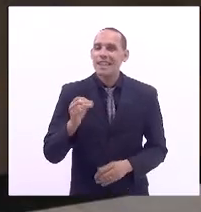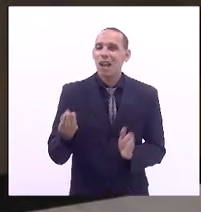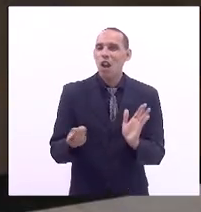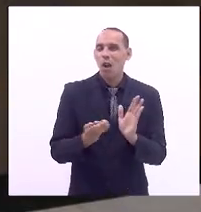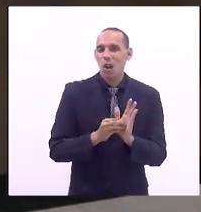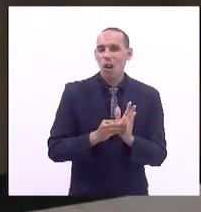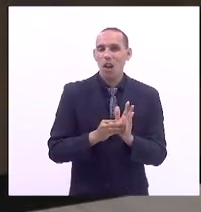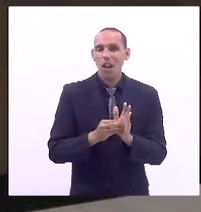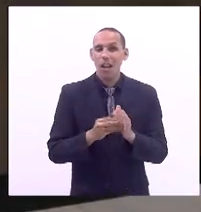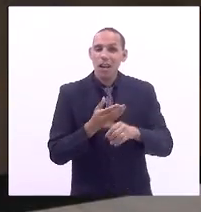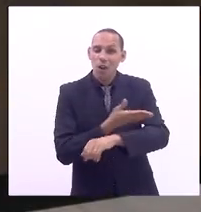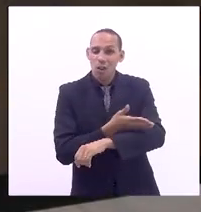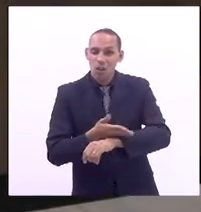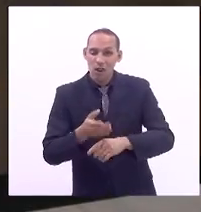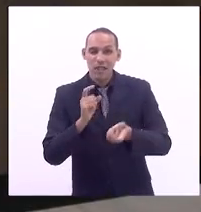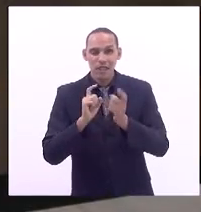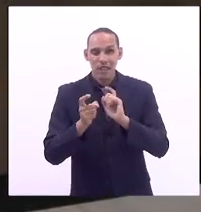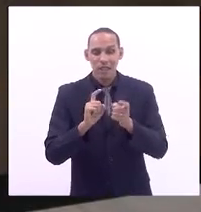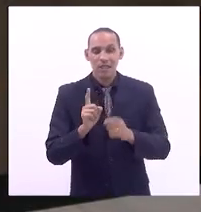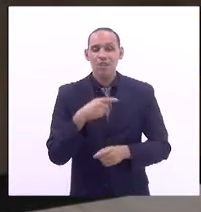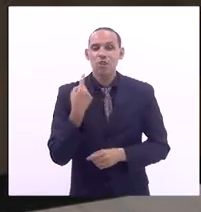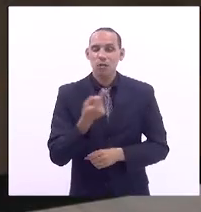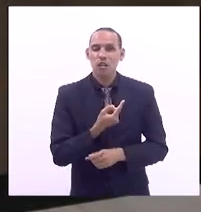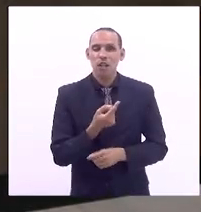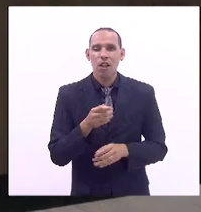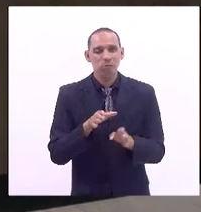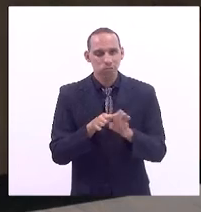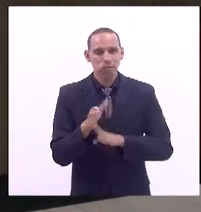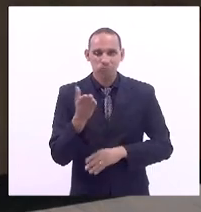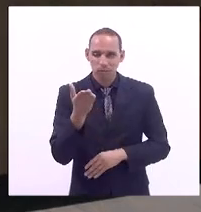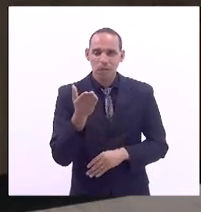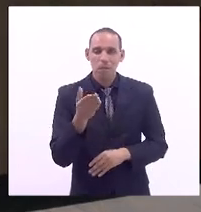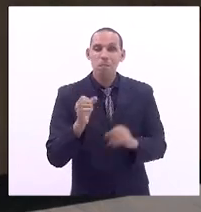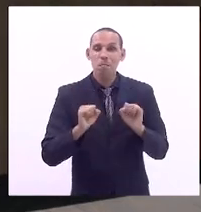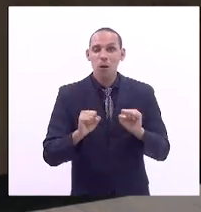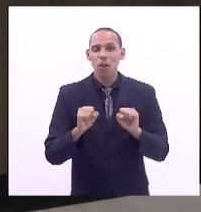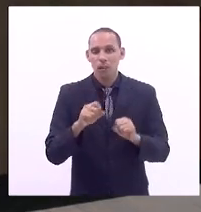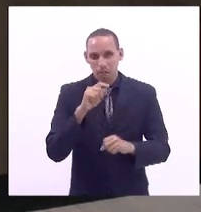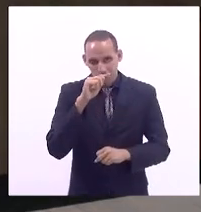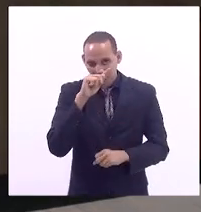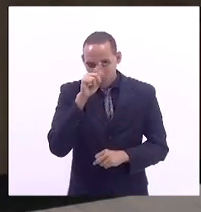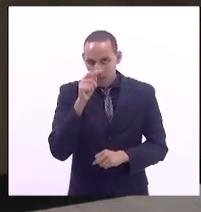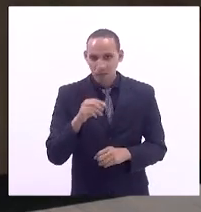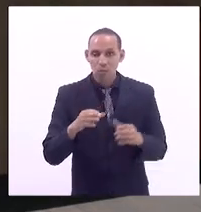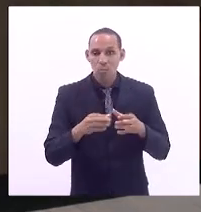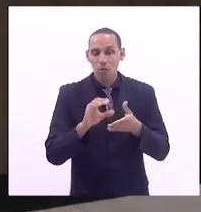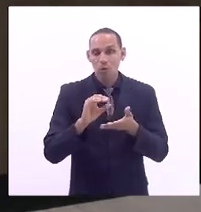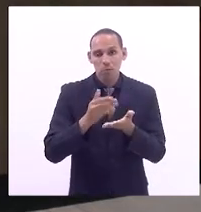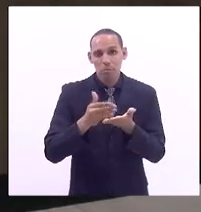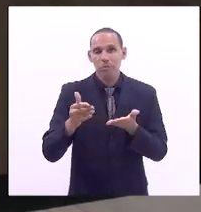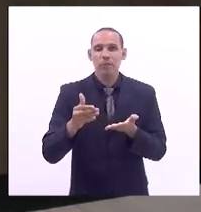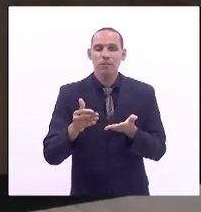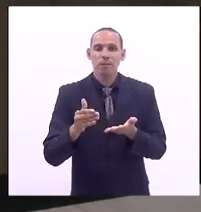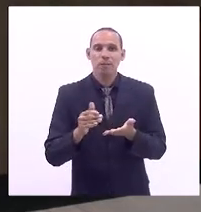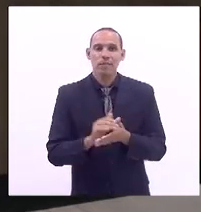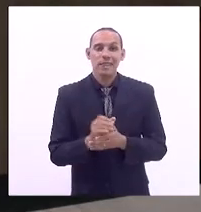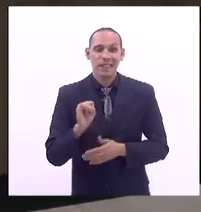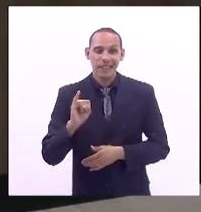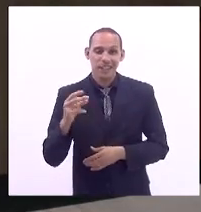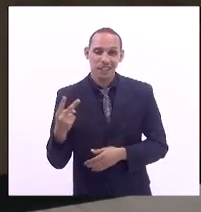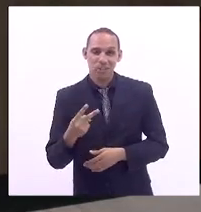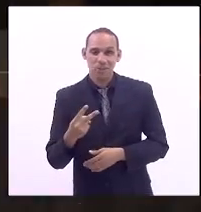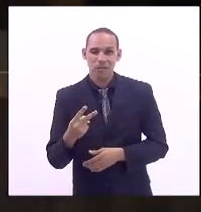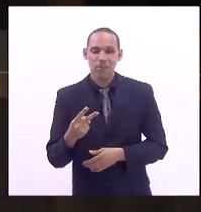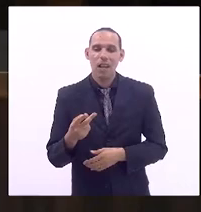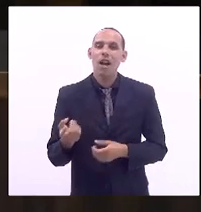colocar na sessão ordinária eu a gente pode segundo a orientação de vossa excelência acomodando o Khorus deixar em segundo Ok